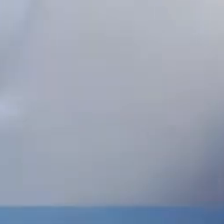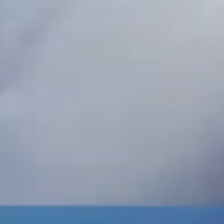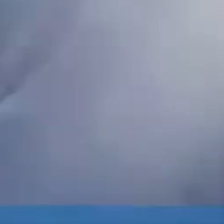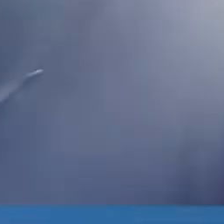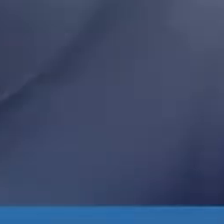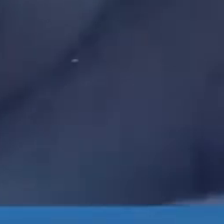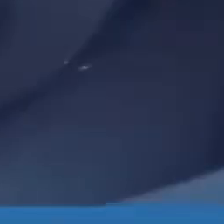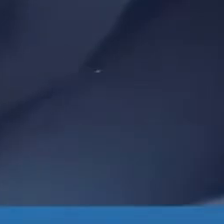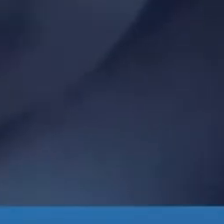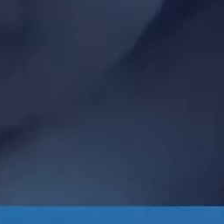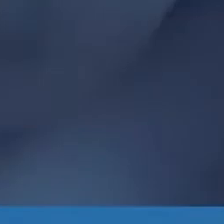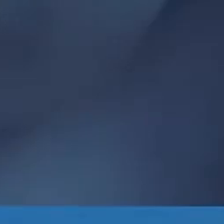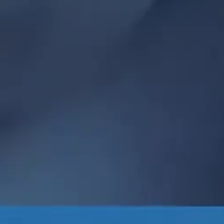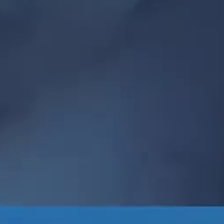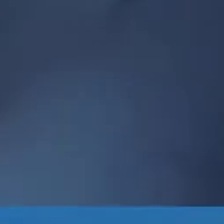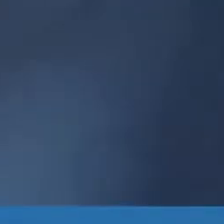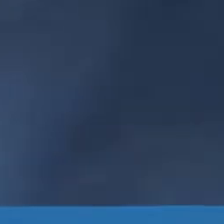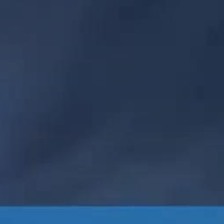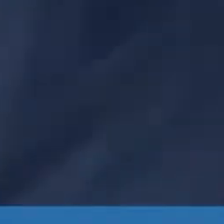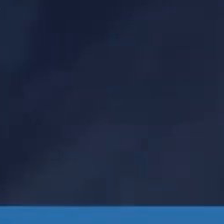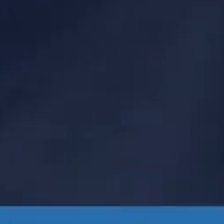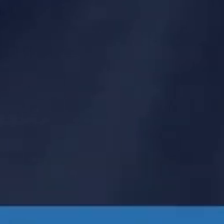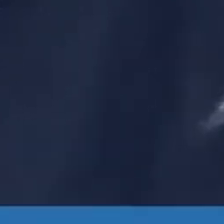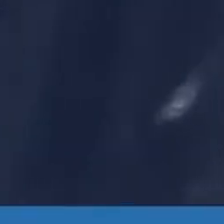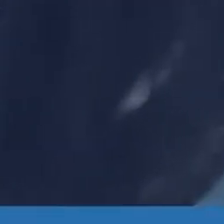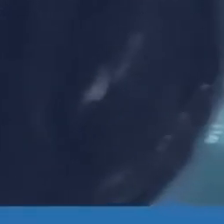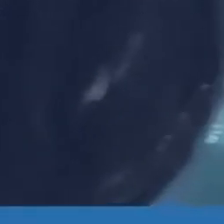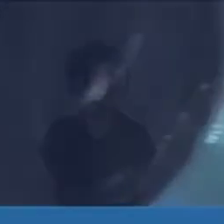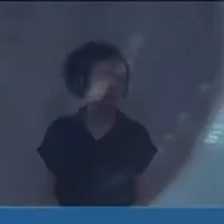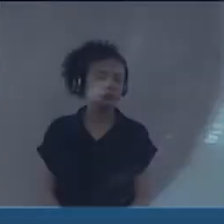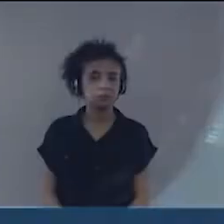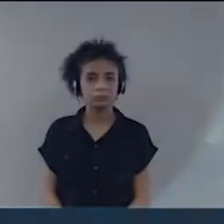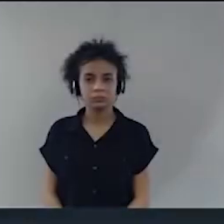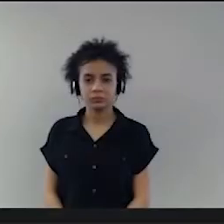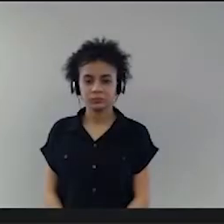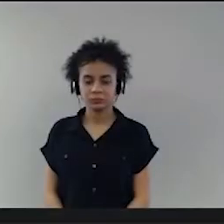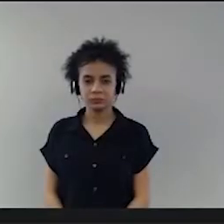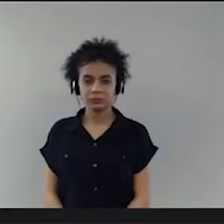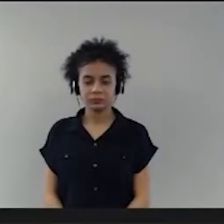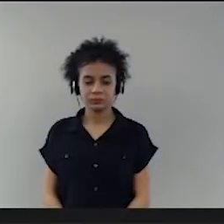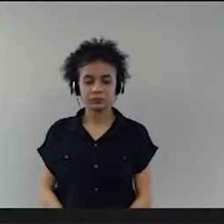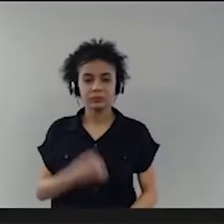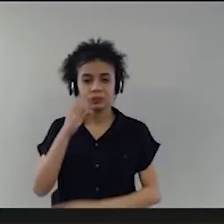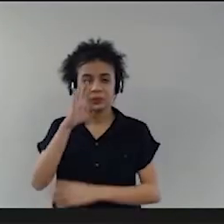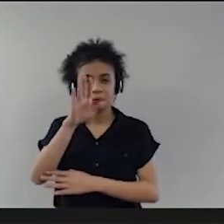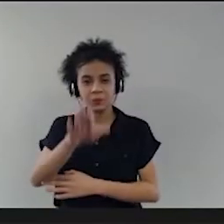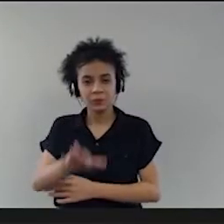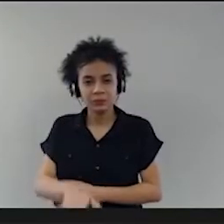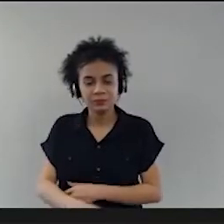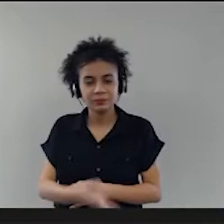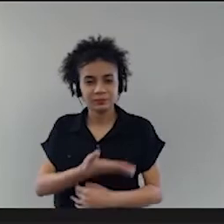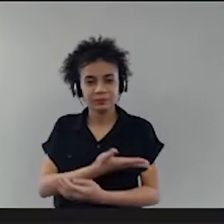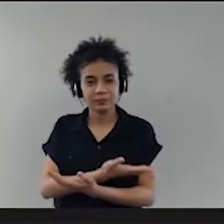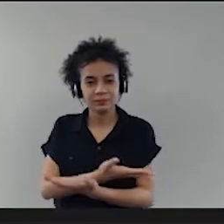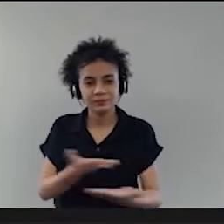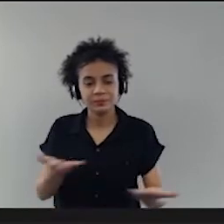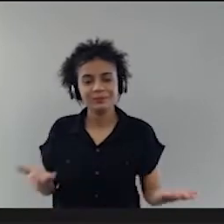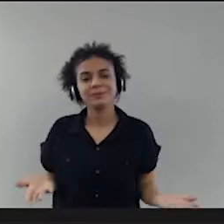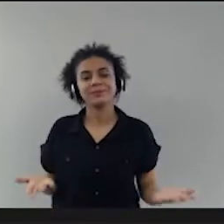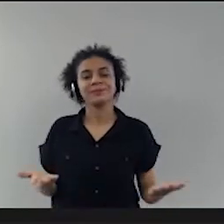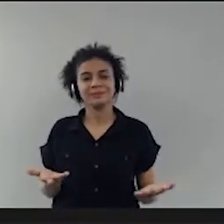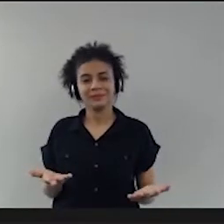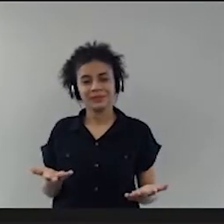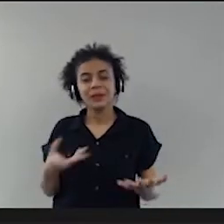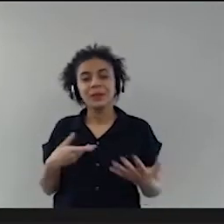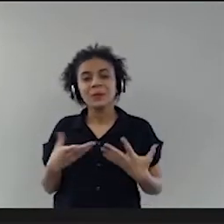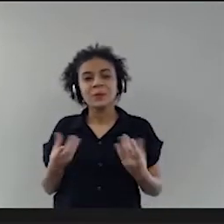Enquanto não passa, conheça o novo jeito Quali de ajudar. Boa tarde a todos e a todas. É